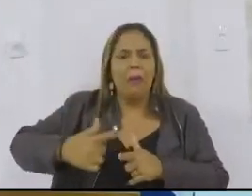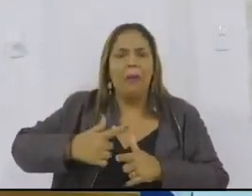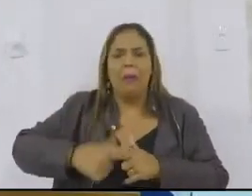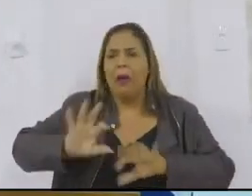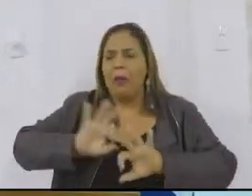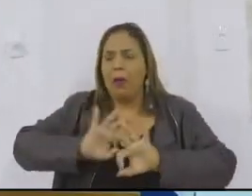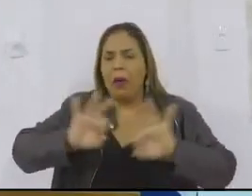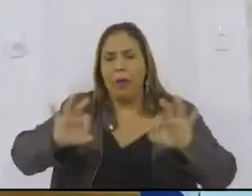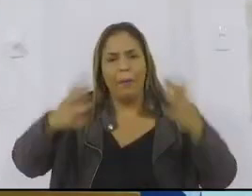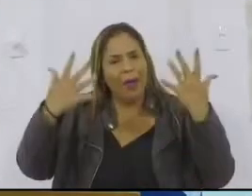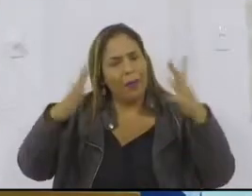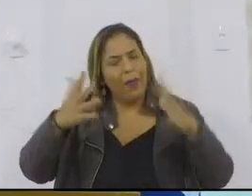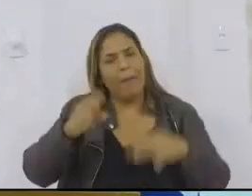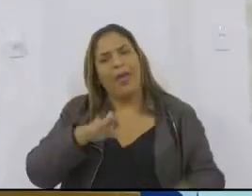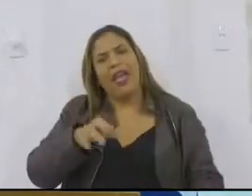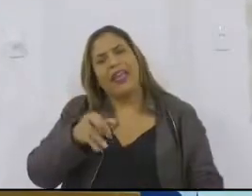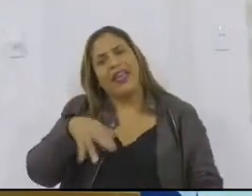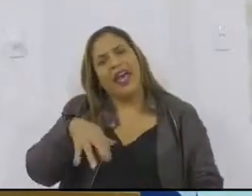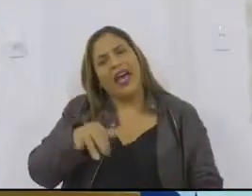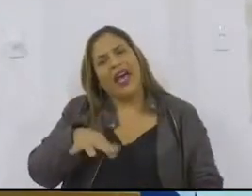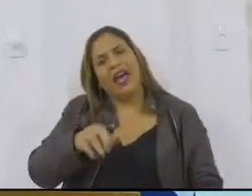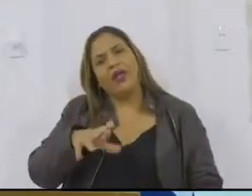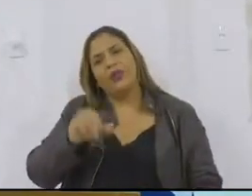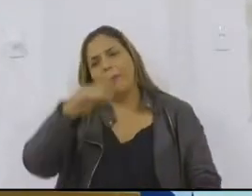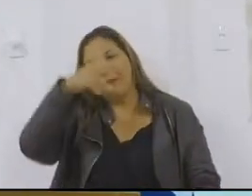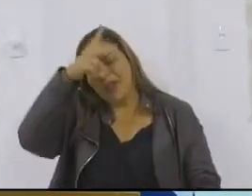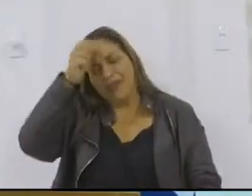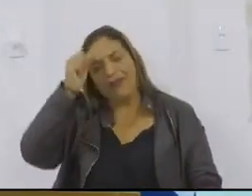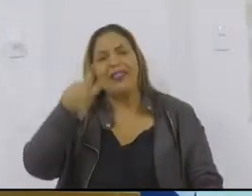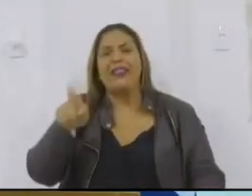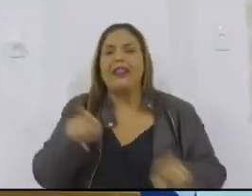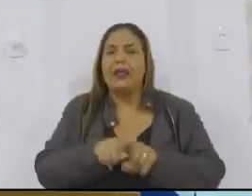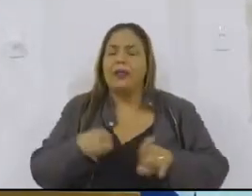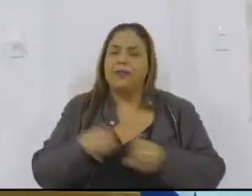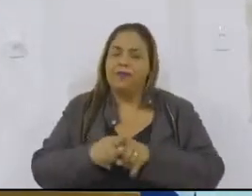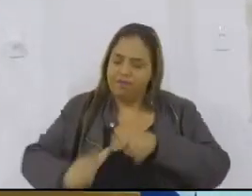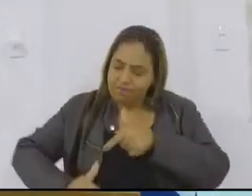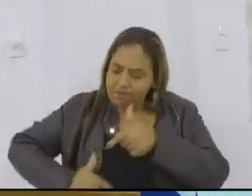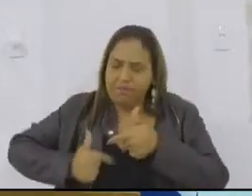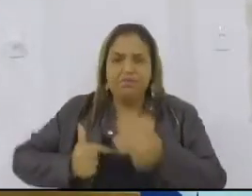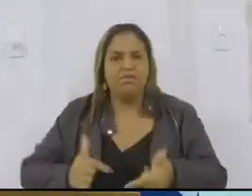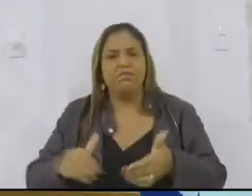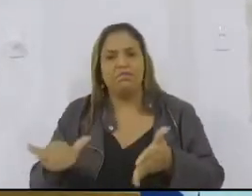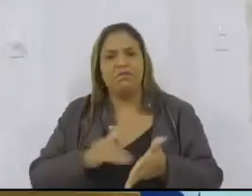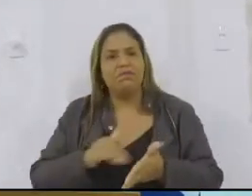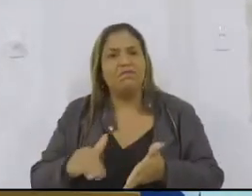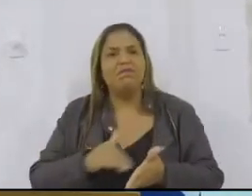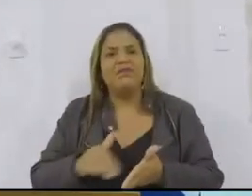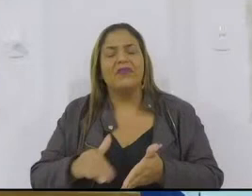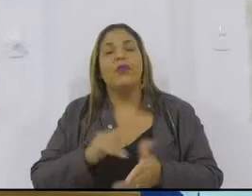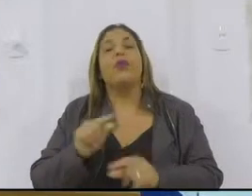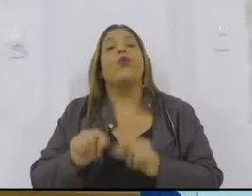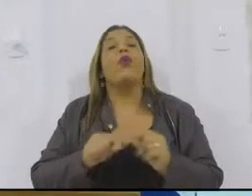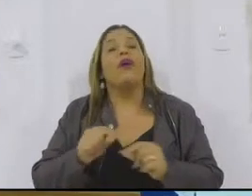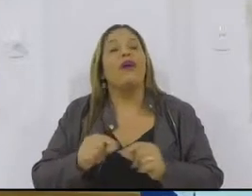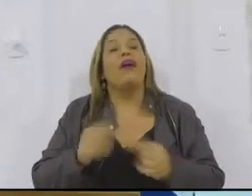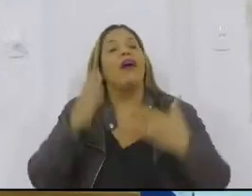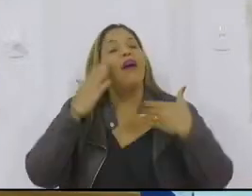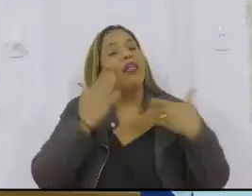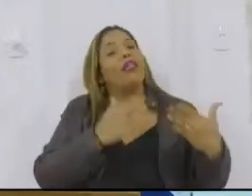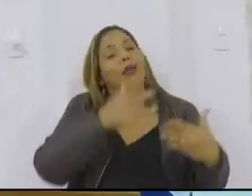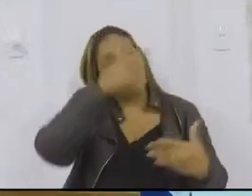Bernardo, e parabenizar o prefeito, porque a atuação dos secretários é graças ao prefeito, que